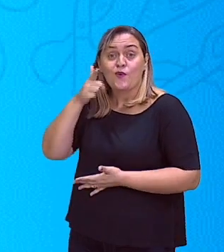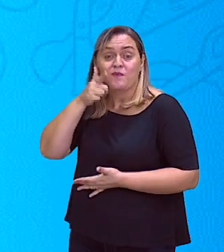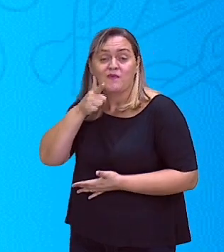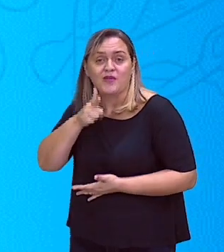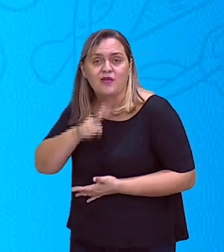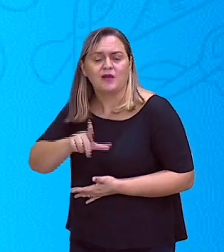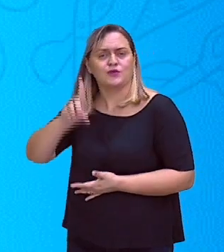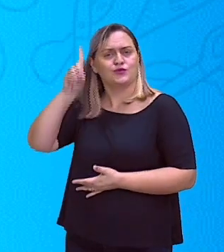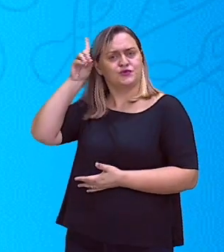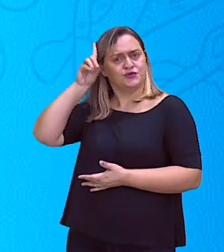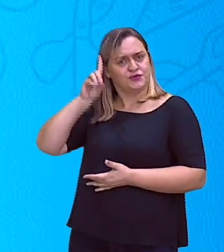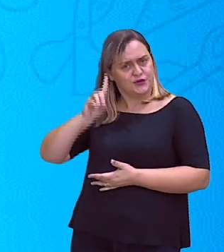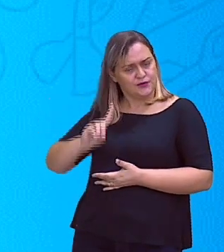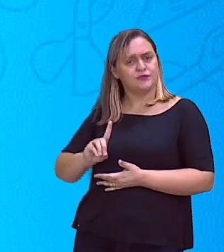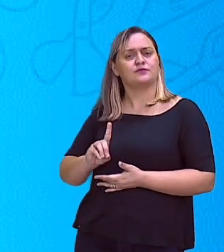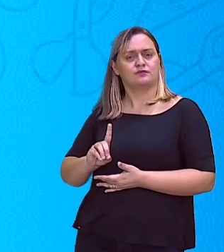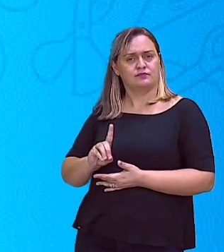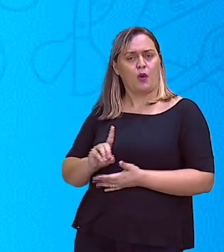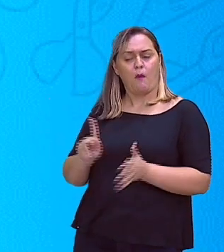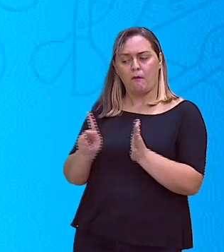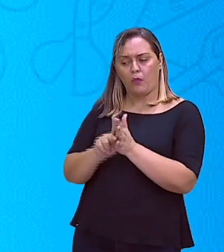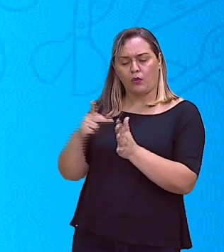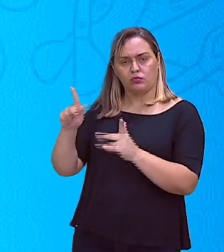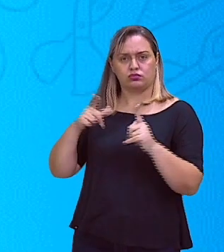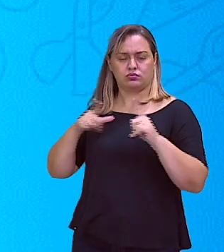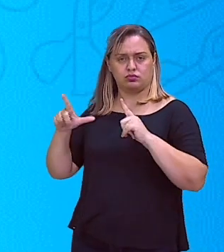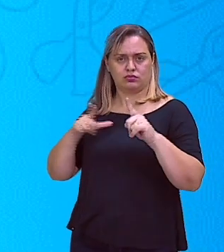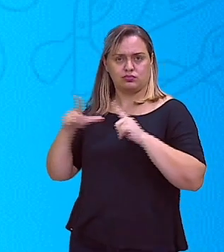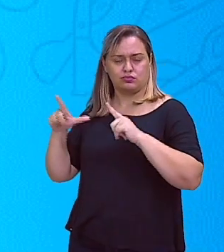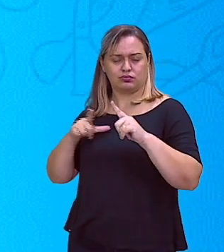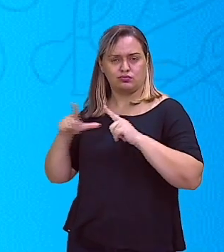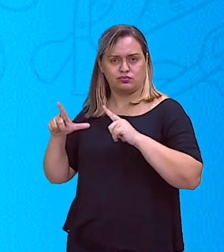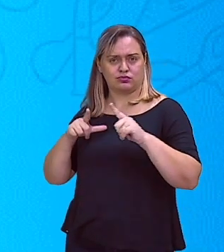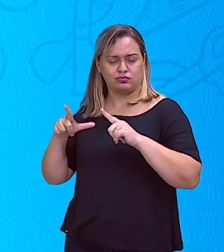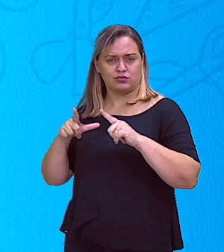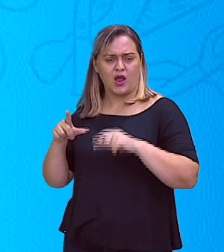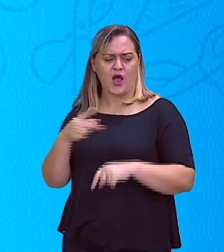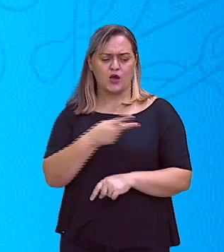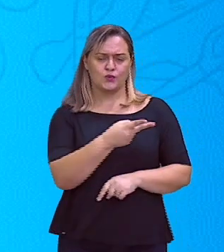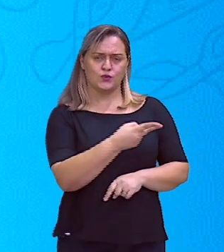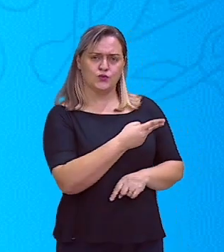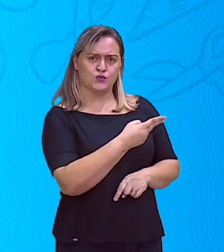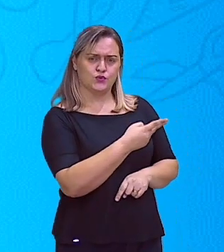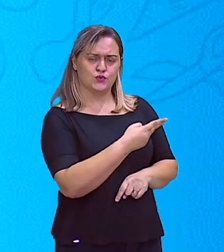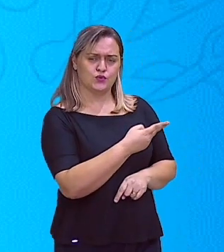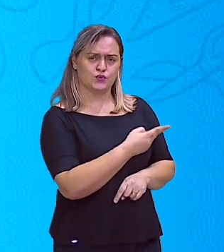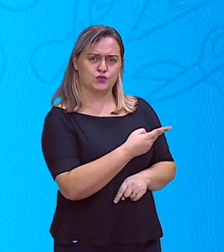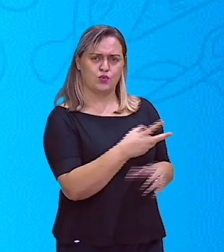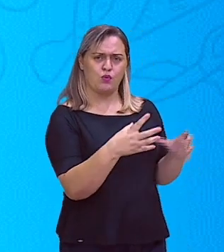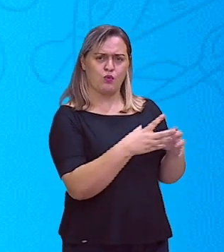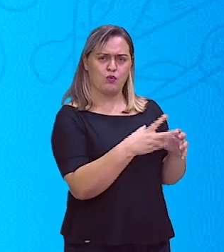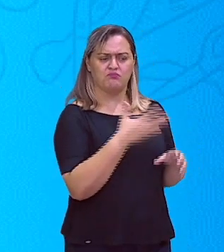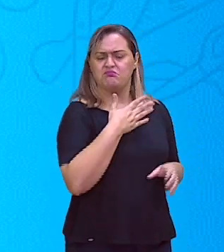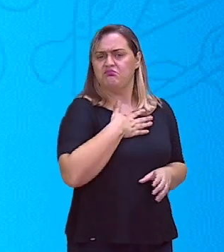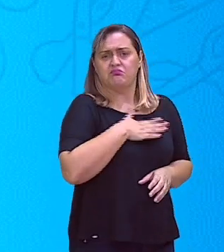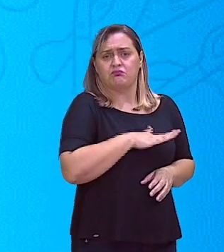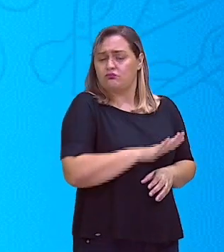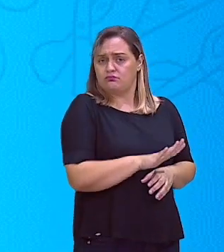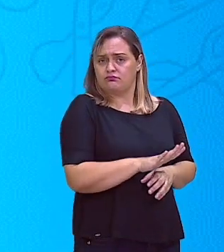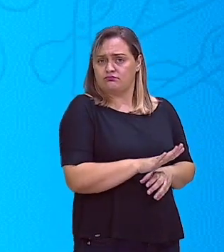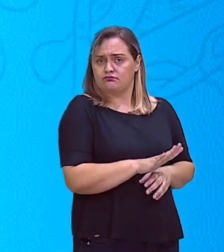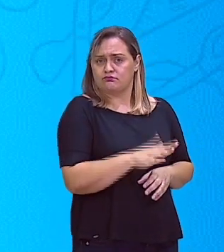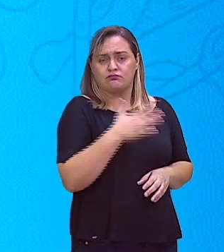direitos os direitos são reconhecidos né Isso vai contra a vontade da Elite a elite